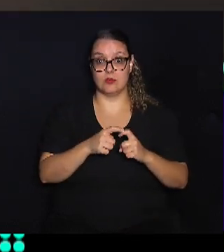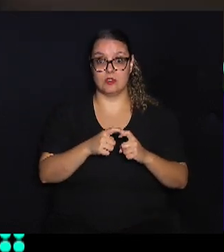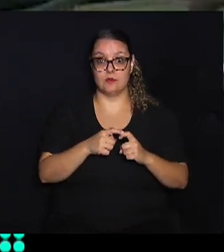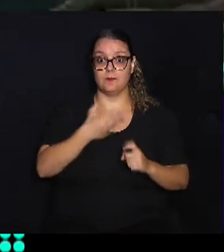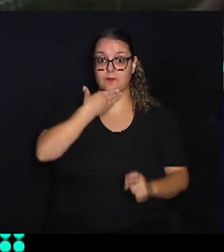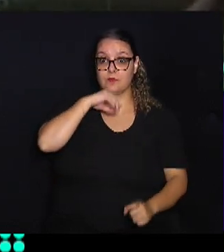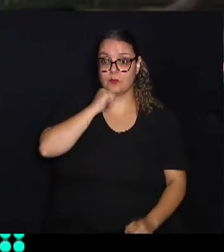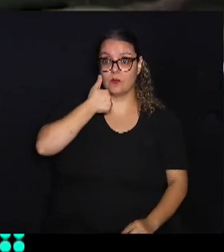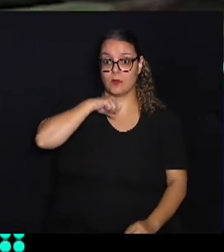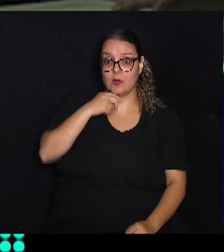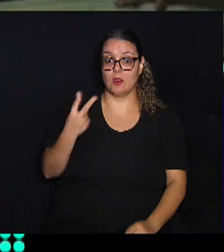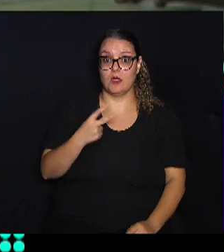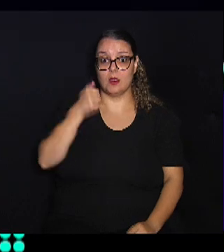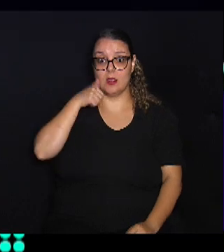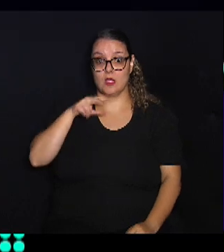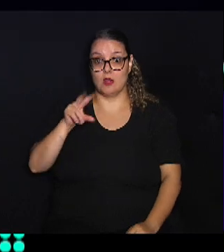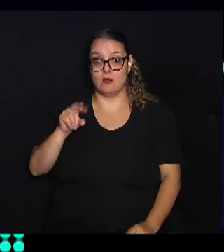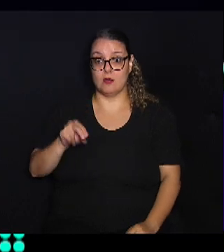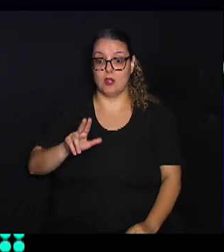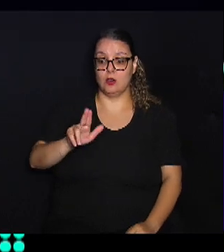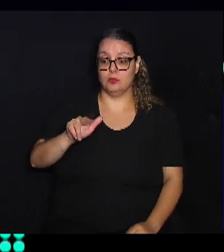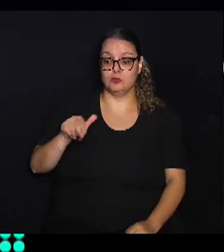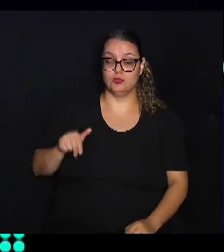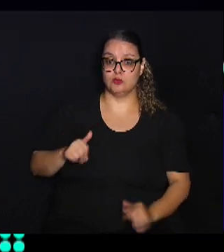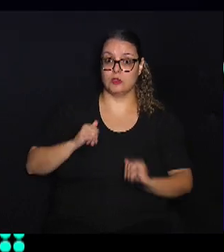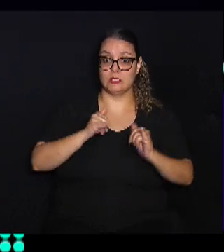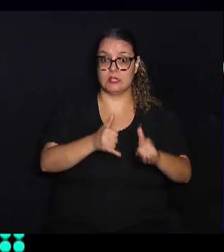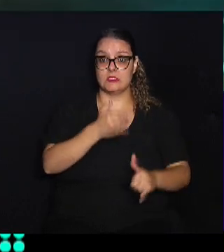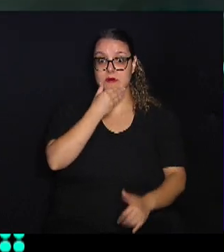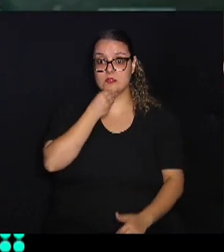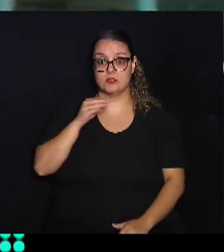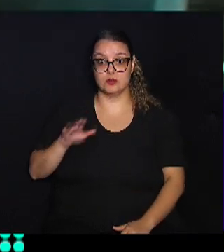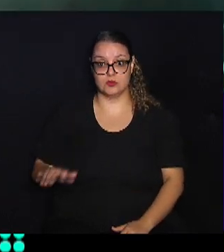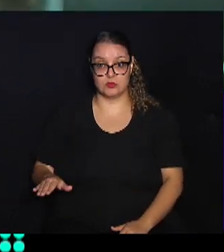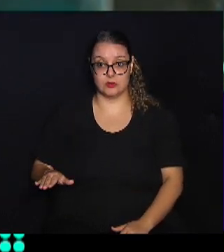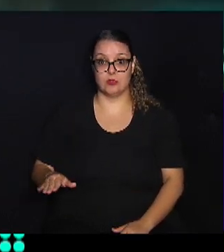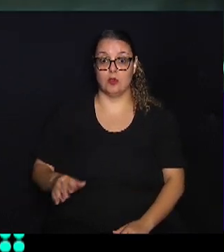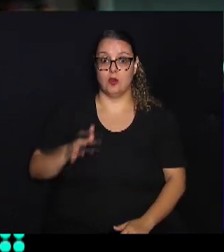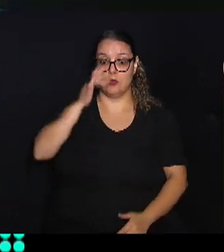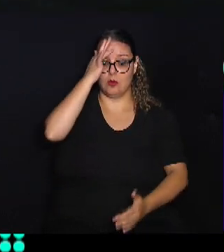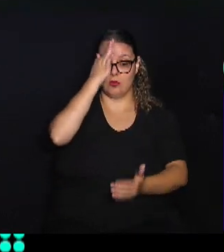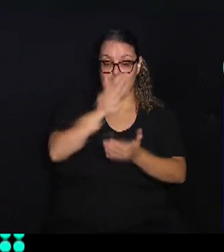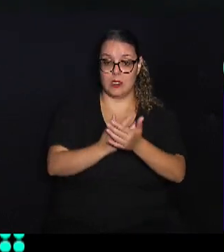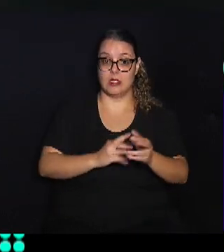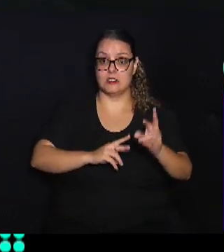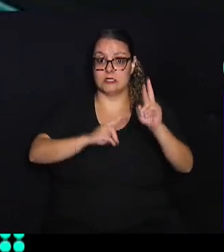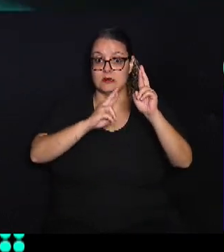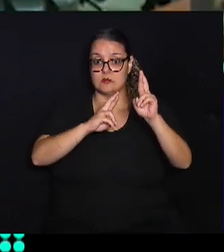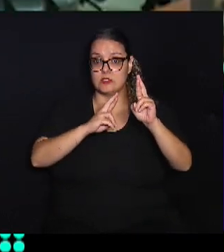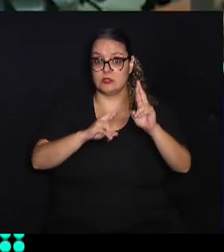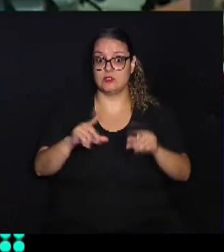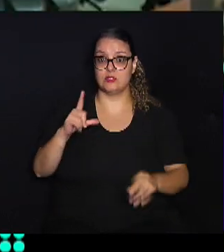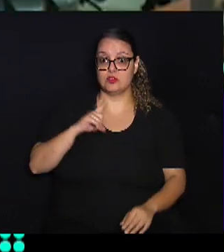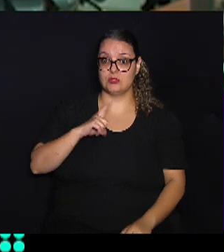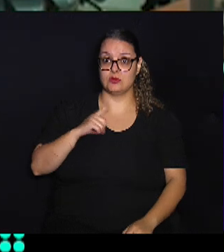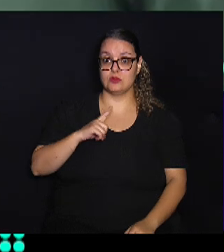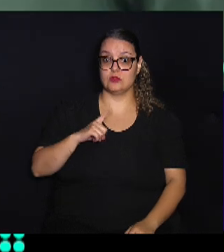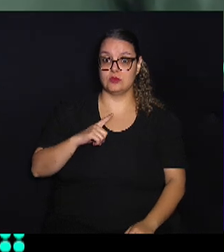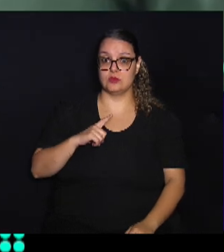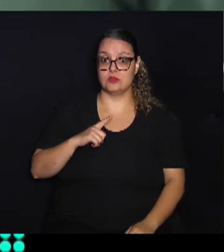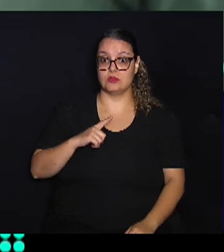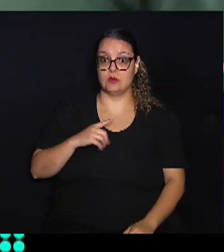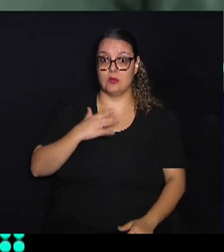pais e a avó nunca desistiram do menino. Com muita fé e esperança, eles tiveram uma